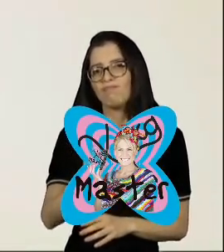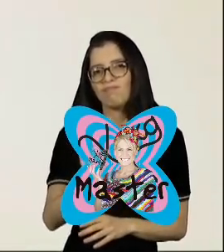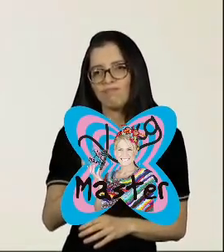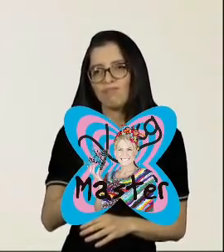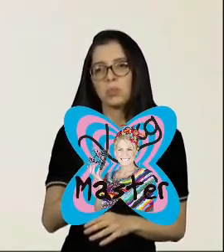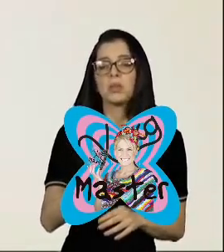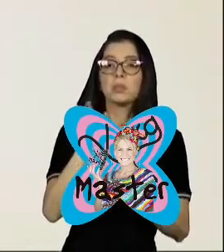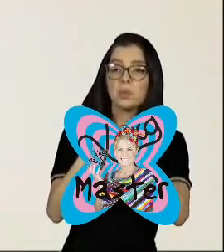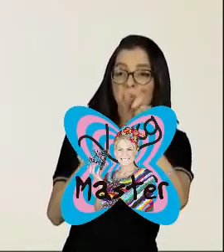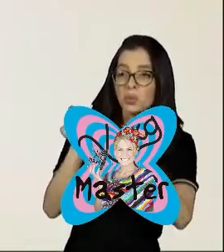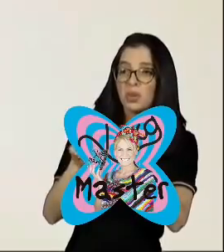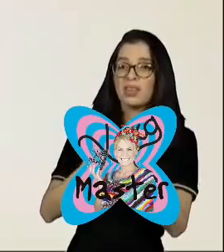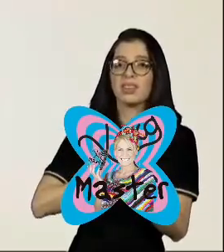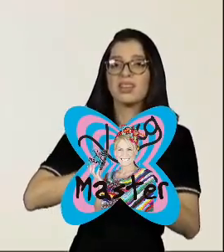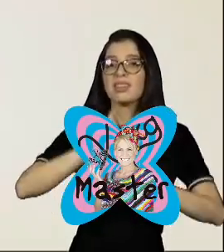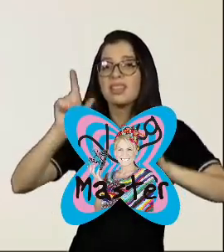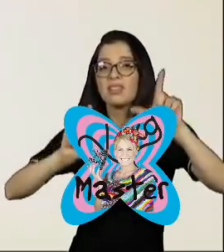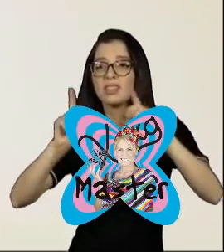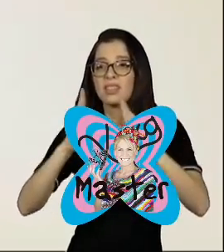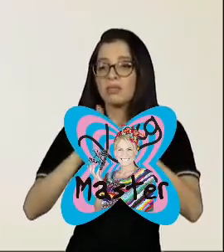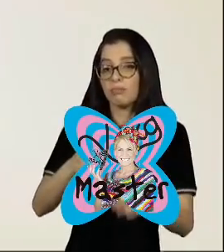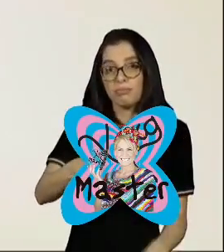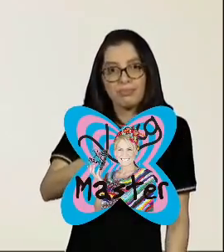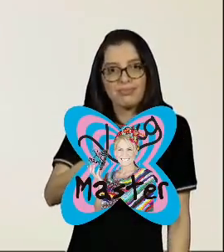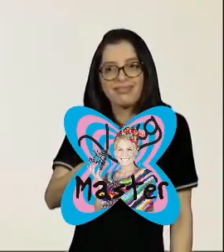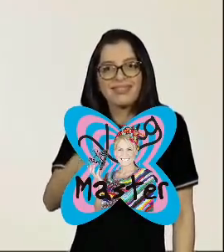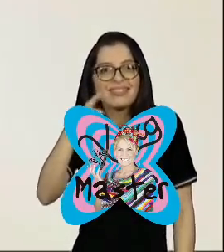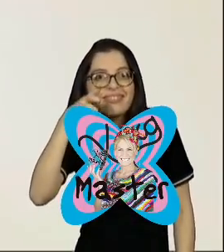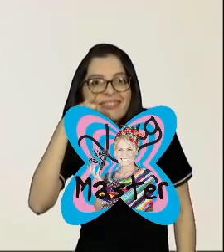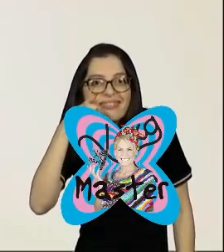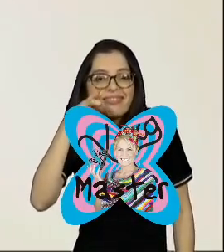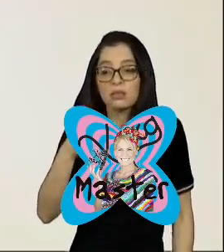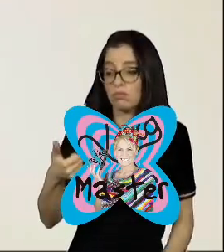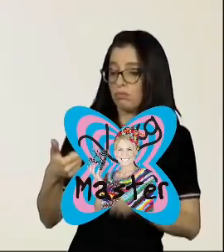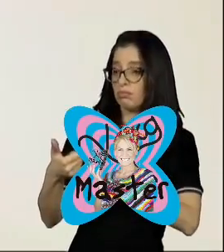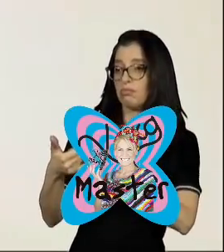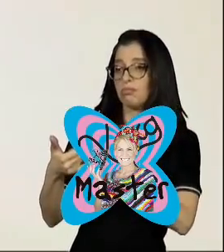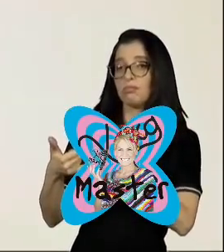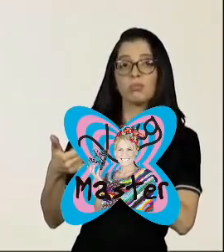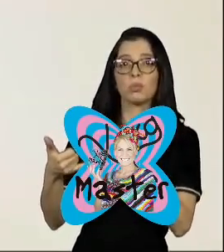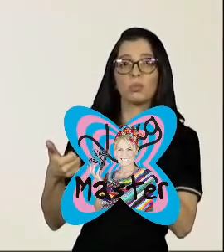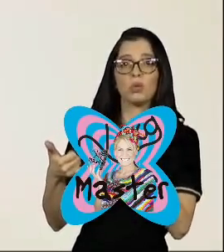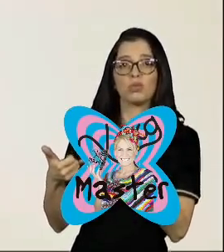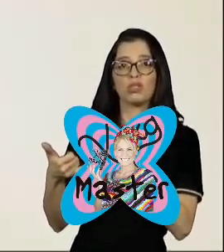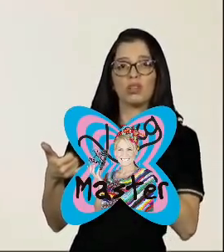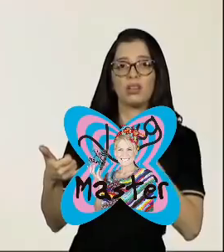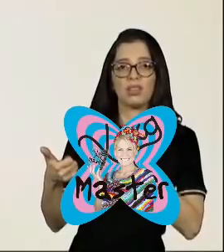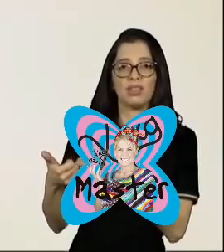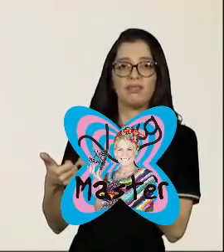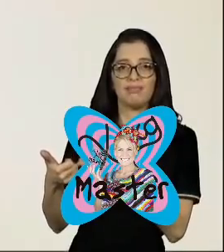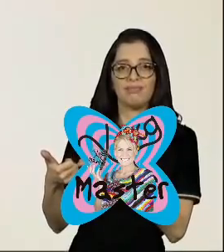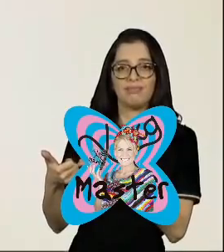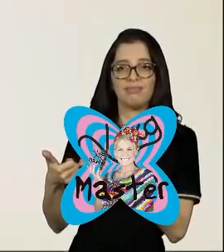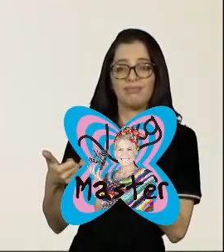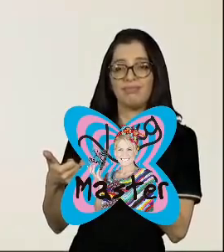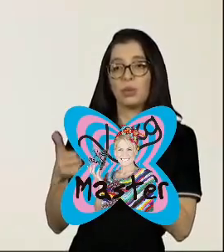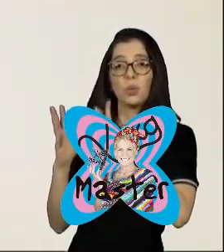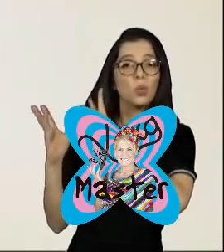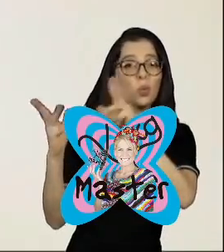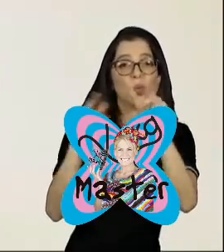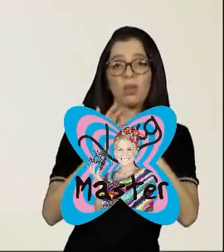essas pessoas que têm na televisão em casa e veem muita televisão Elas têm um telefone na mão e esse telefone da acesso para elas verem um monte de coisa boa